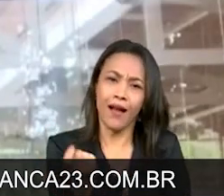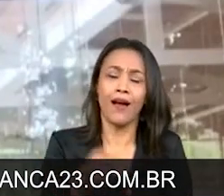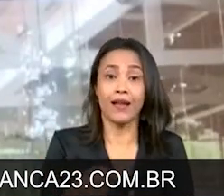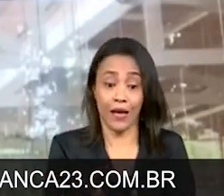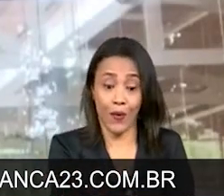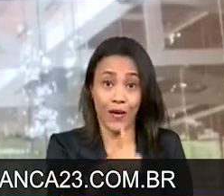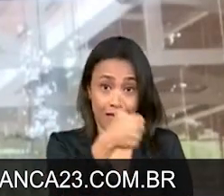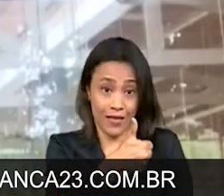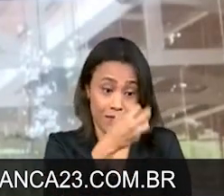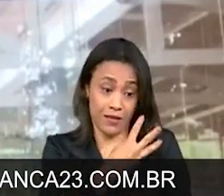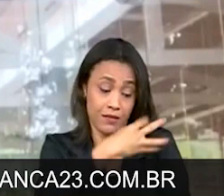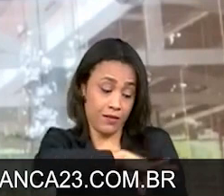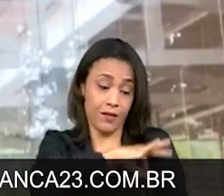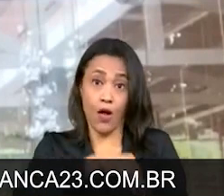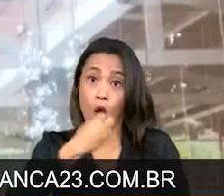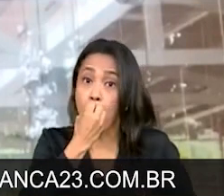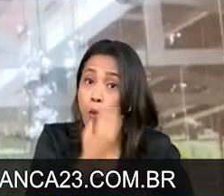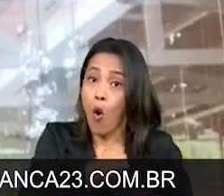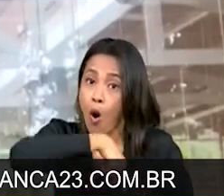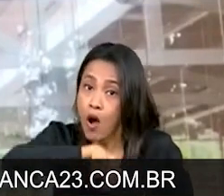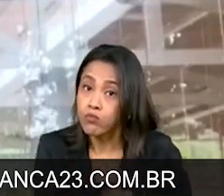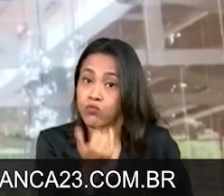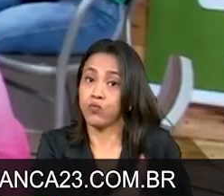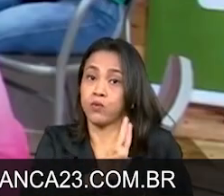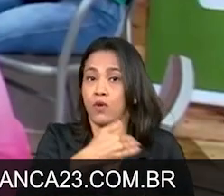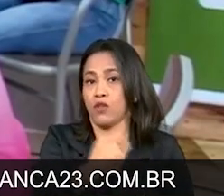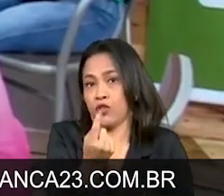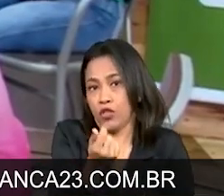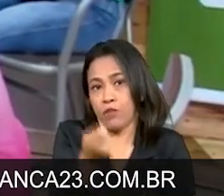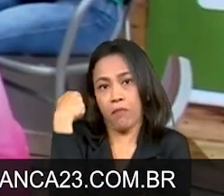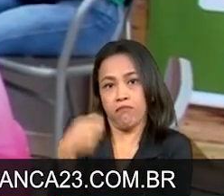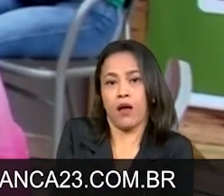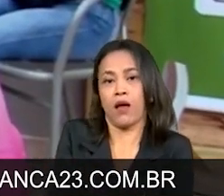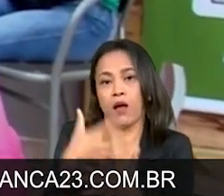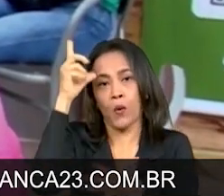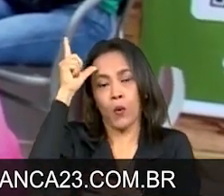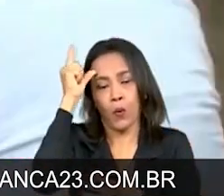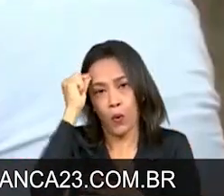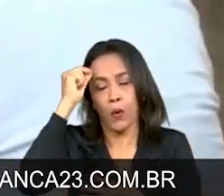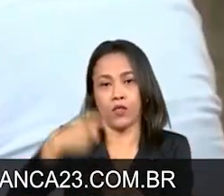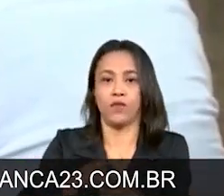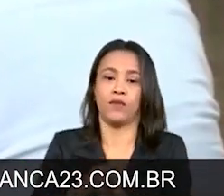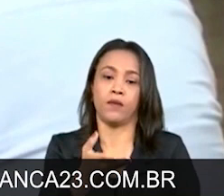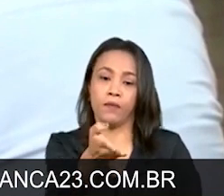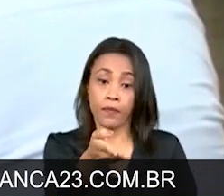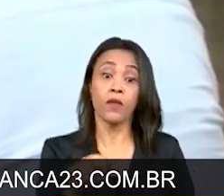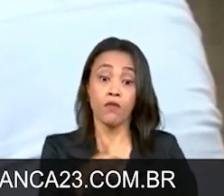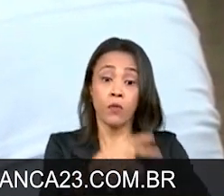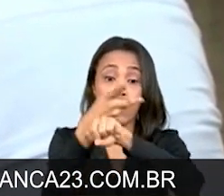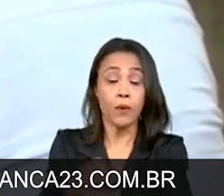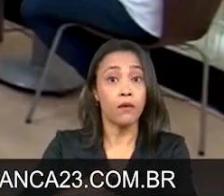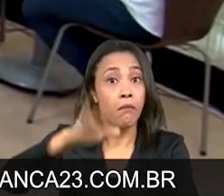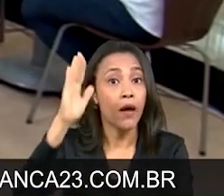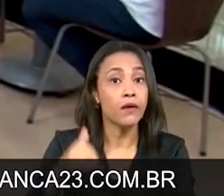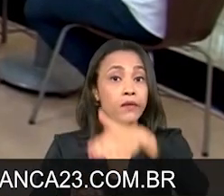do 13º, que é uma ótima oportunidade de usar esse dinheiro para quitar dívidas. O setor de telefonia foi o mais procurado durante o feirão em